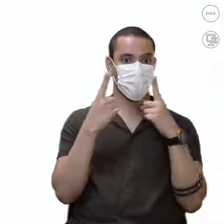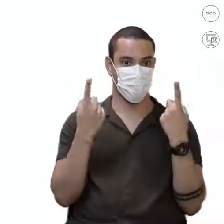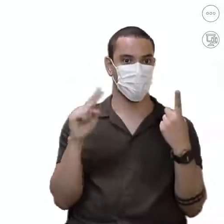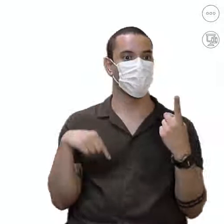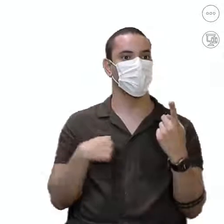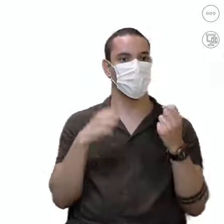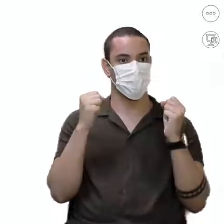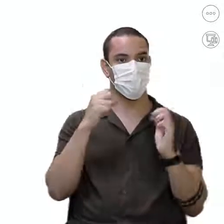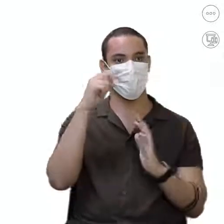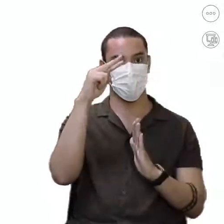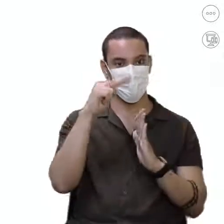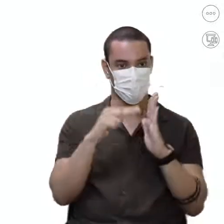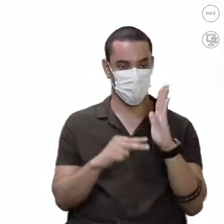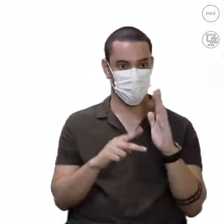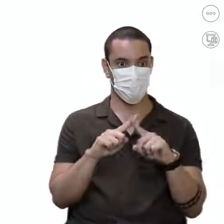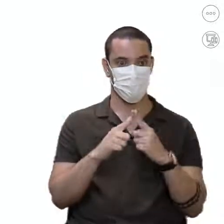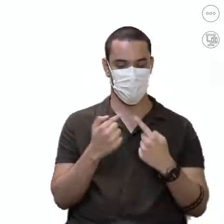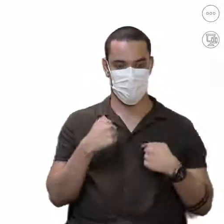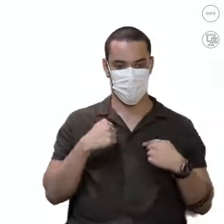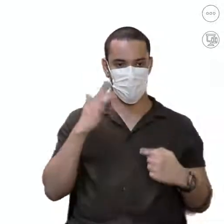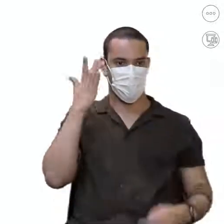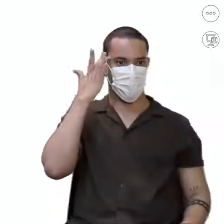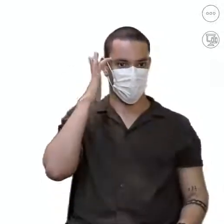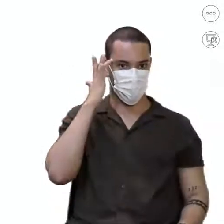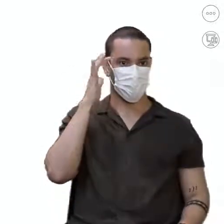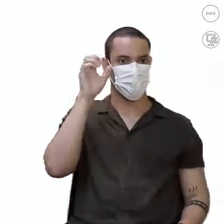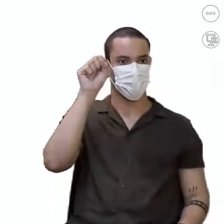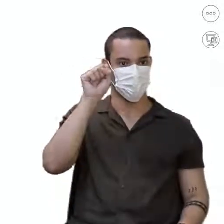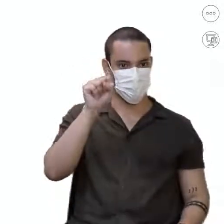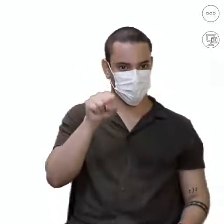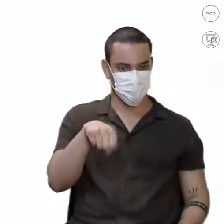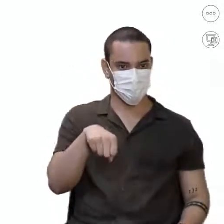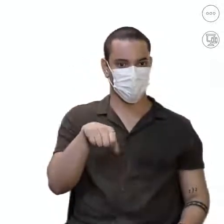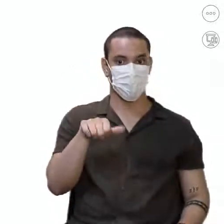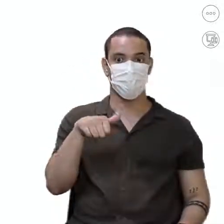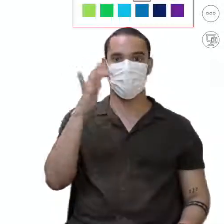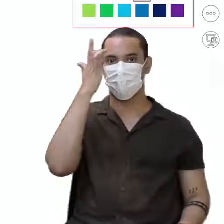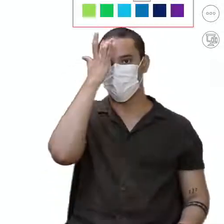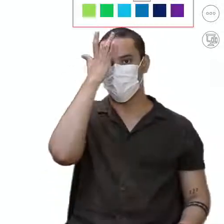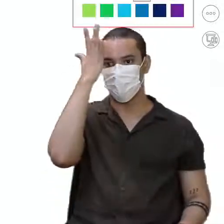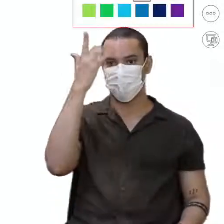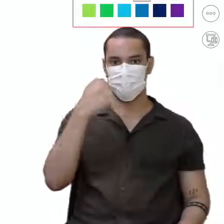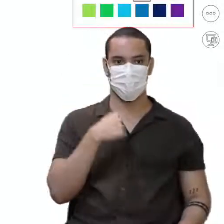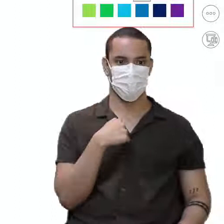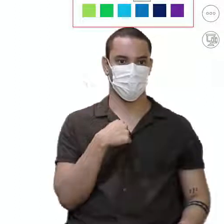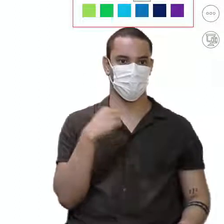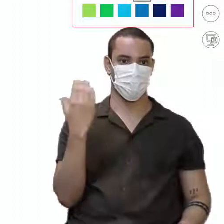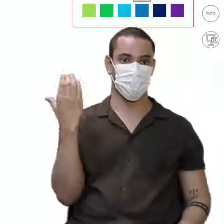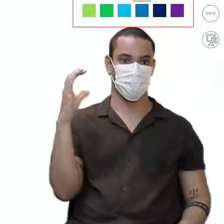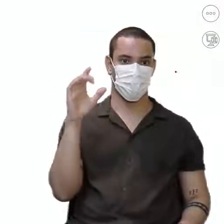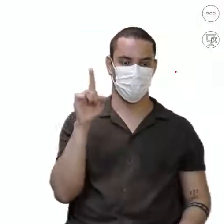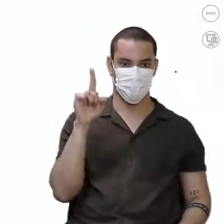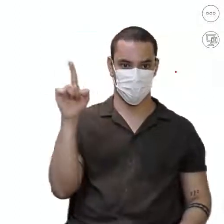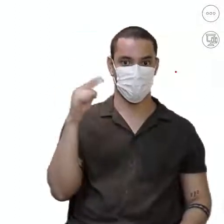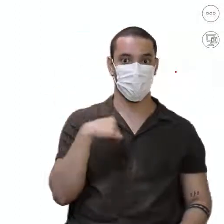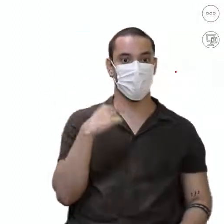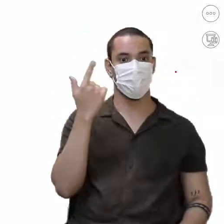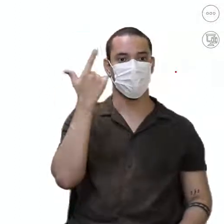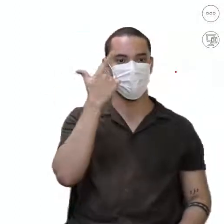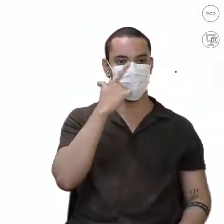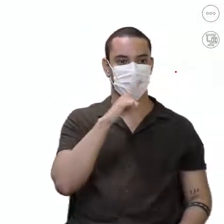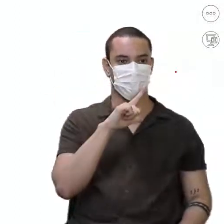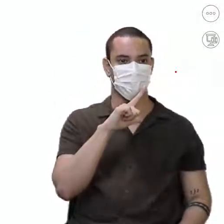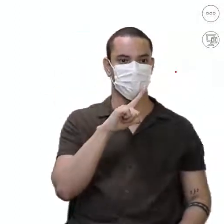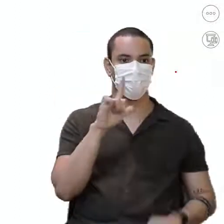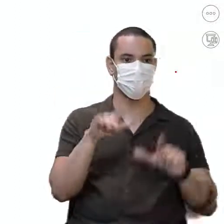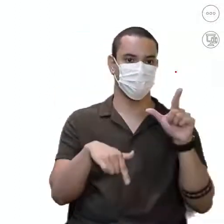a leitura. Entretanto, eu acho sim que fica mais fácil eu aplicar o meu esquema aqui e eu com certeza